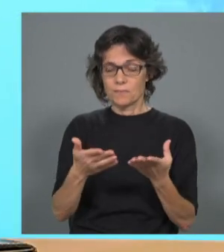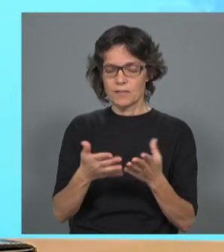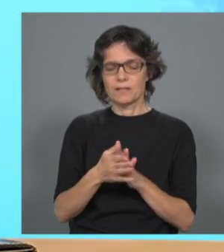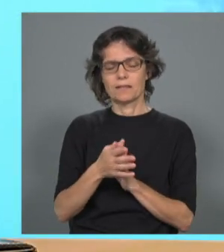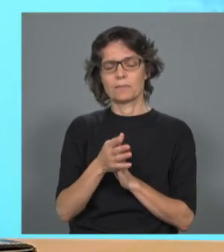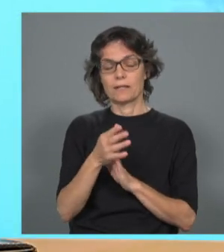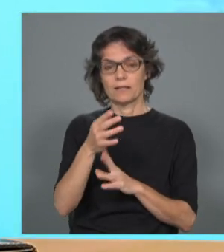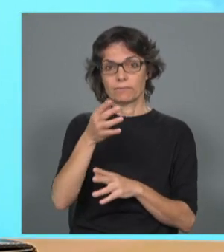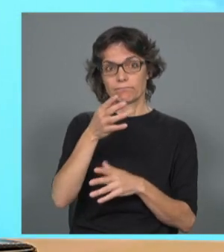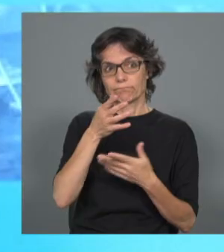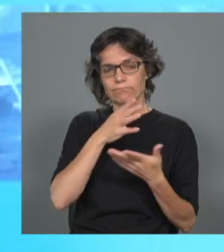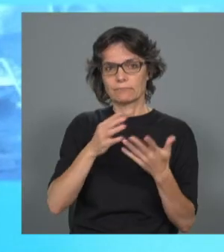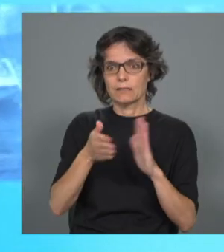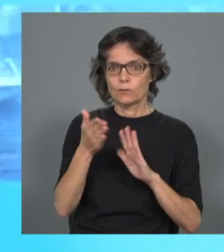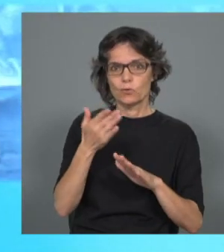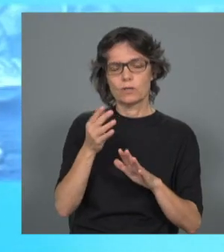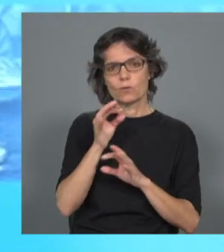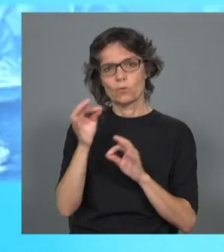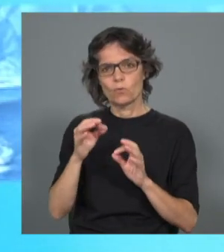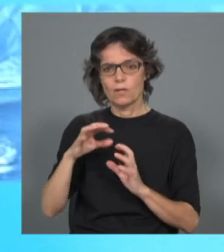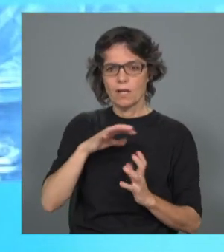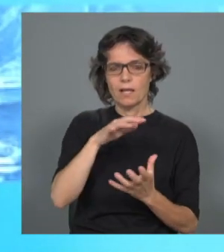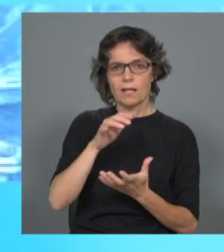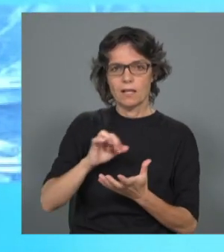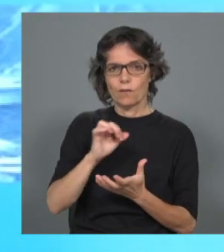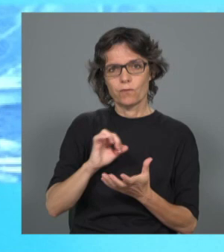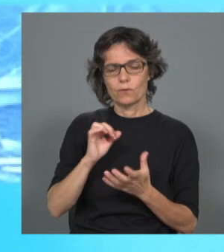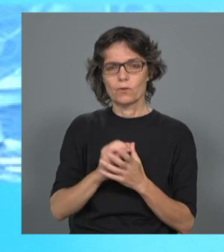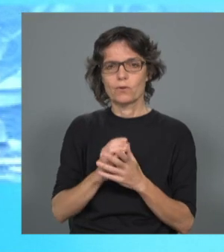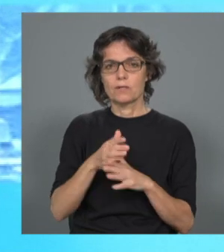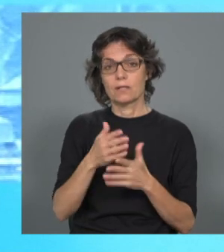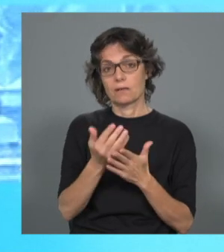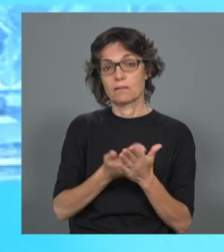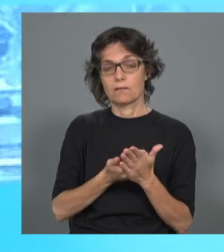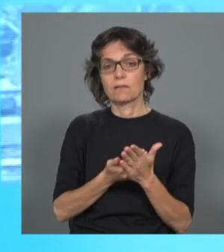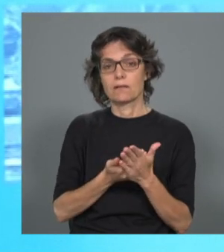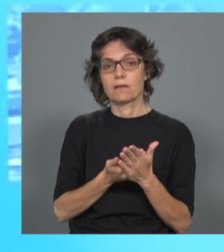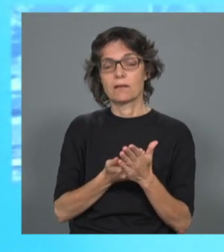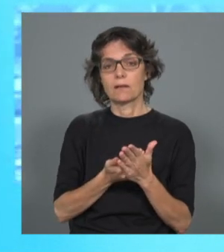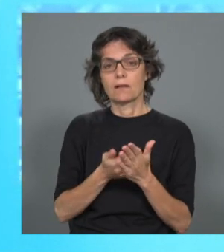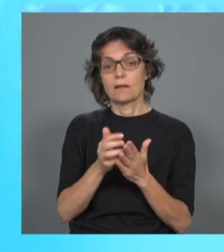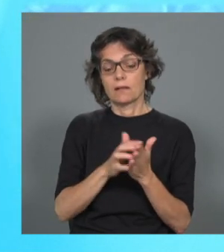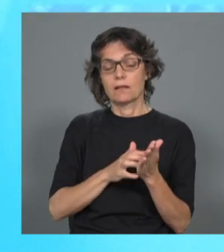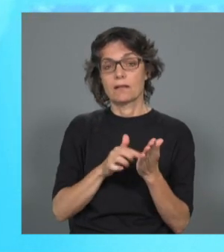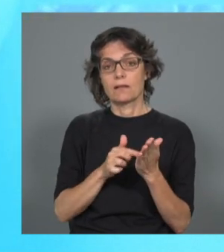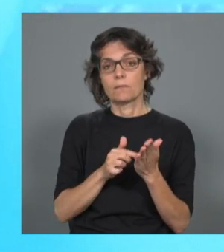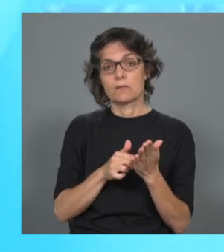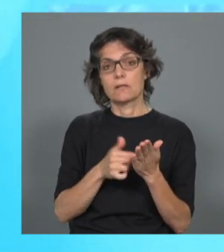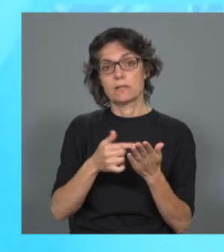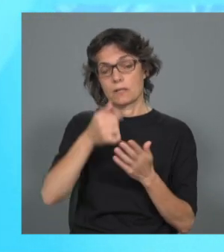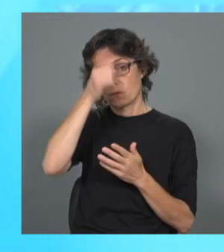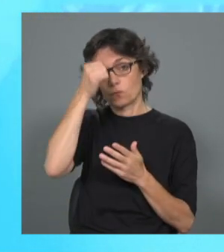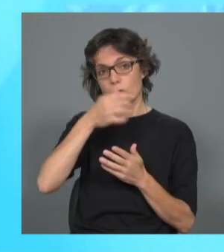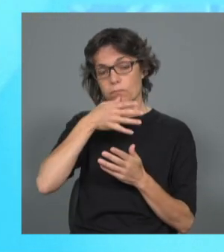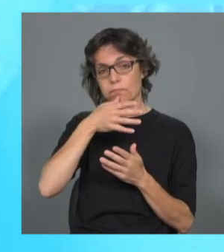essa urgência do cuidado da nossa terra, através também das mensagens que marcam este domingo, o